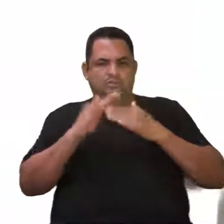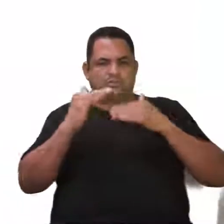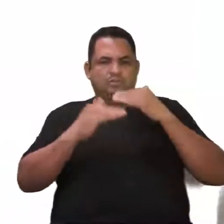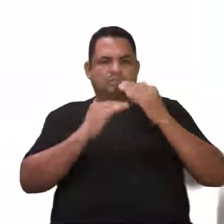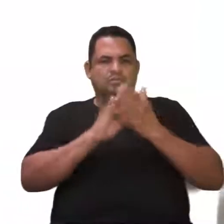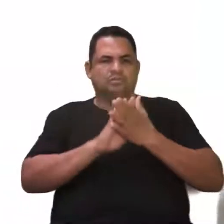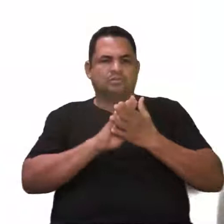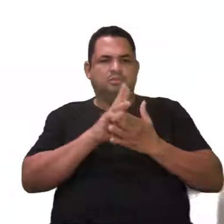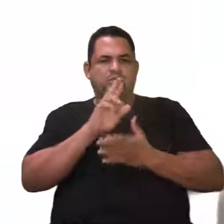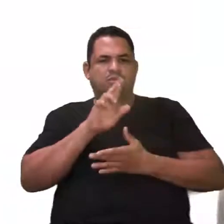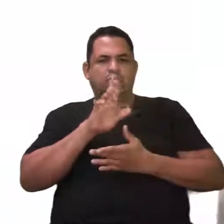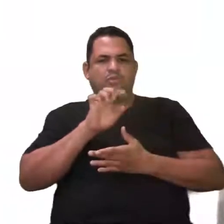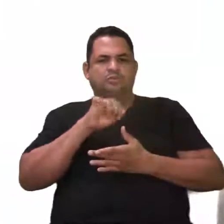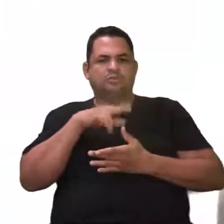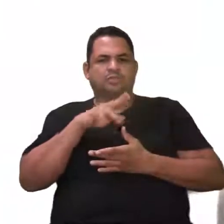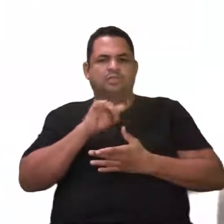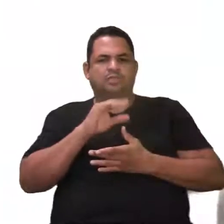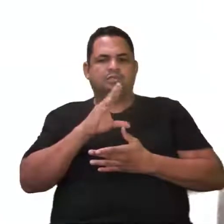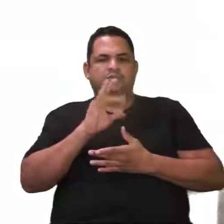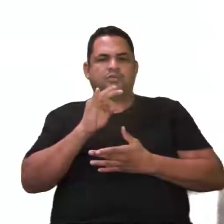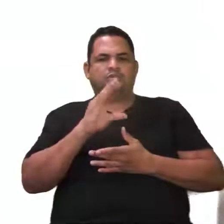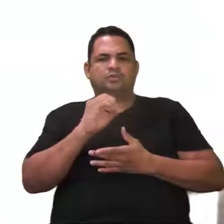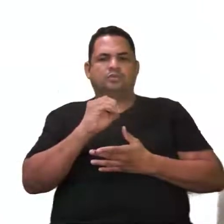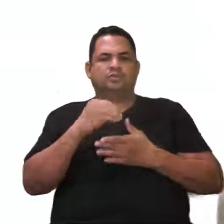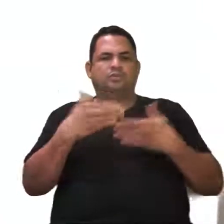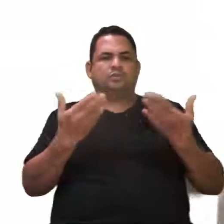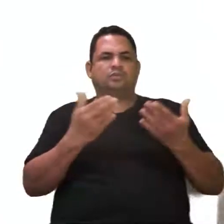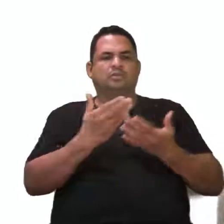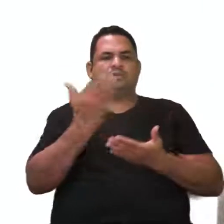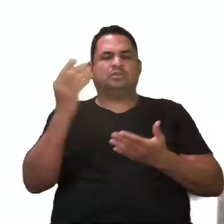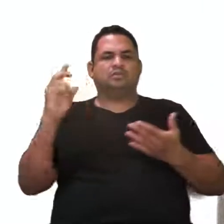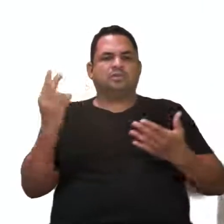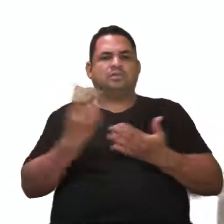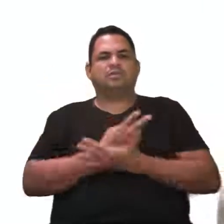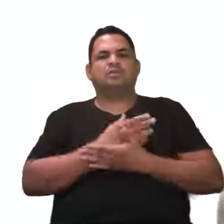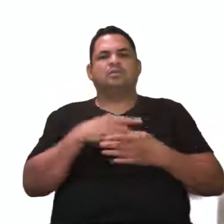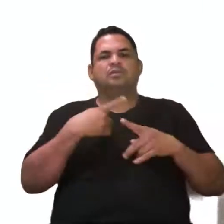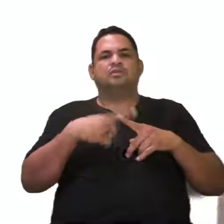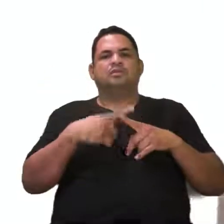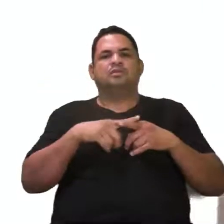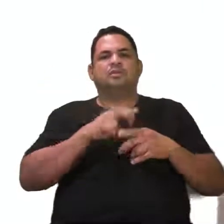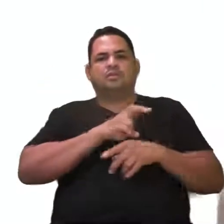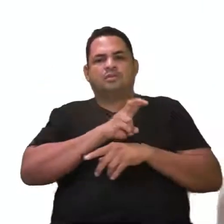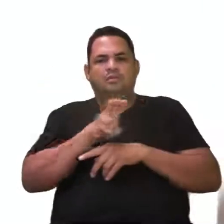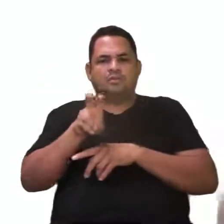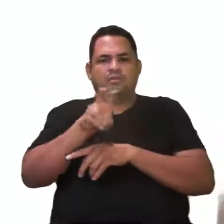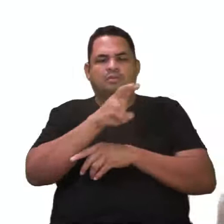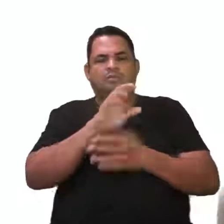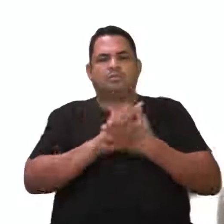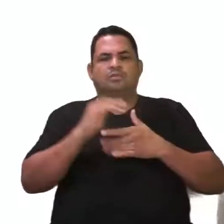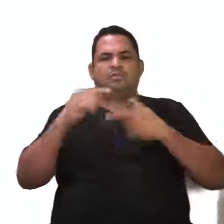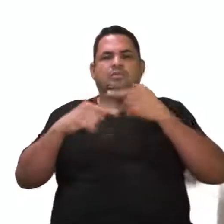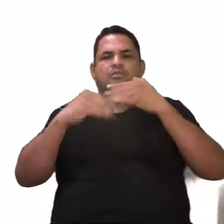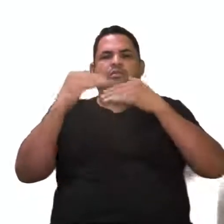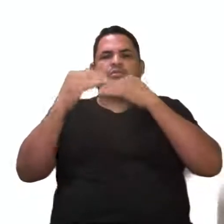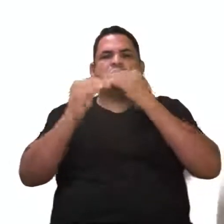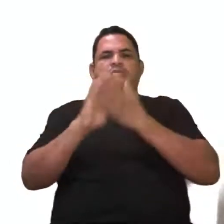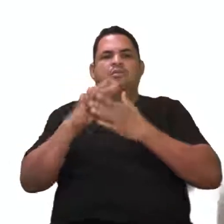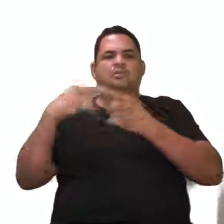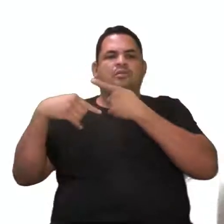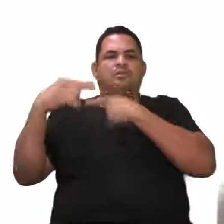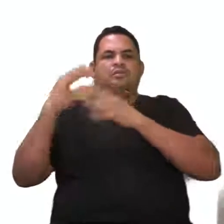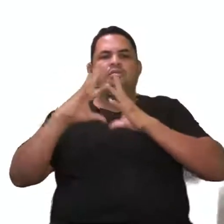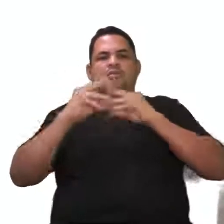um rudimento, tá bom? Isso ocorre porque as cobras evoluíram a partir de um